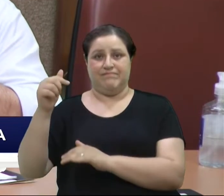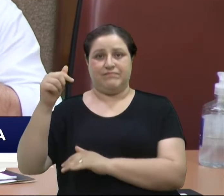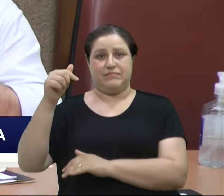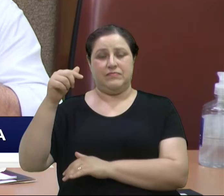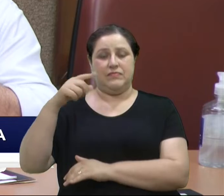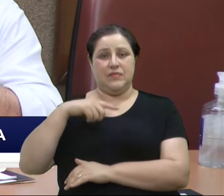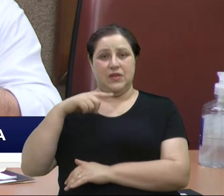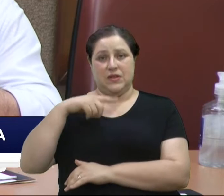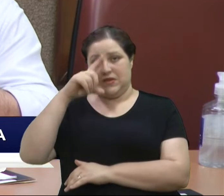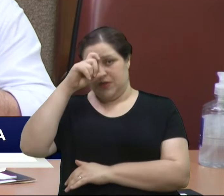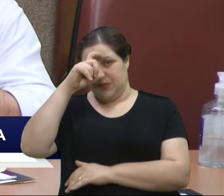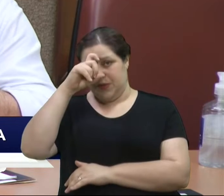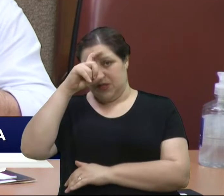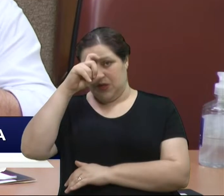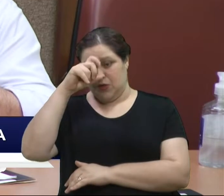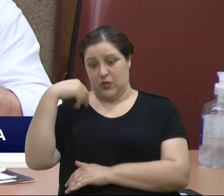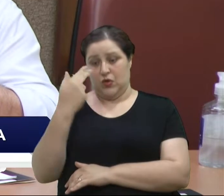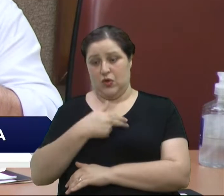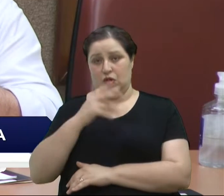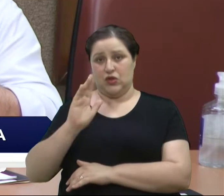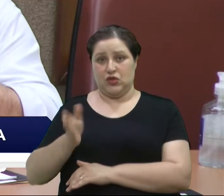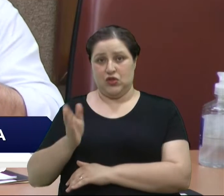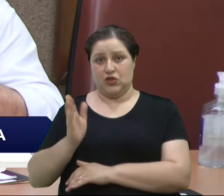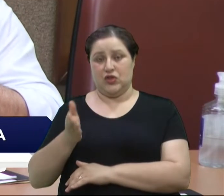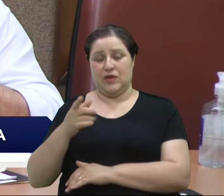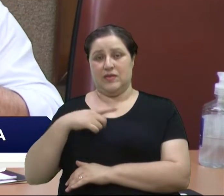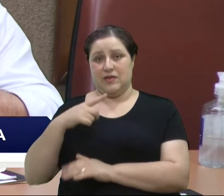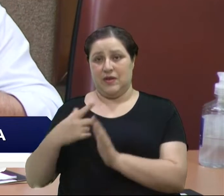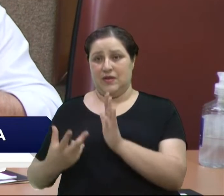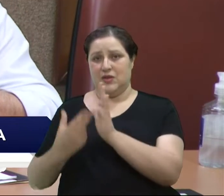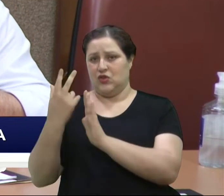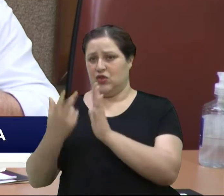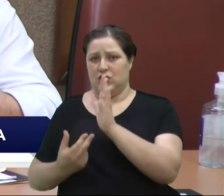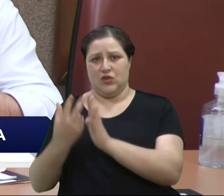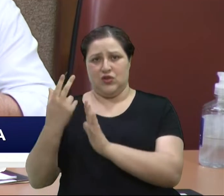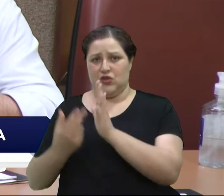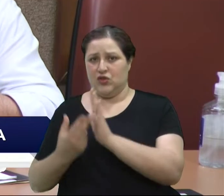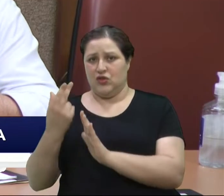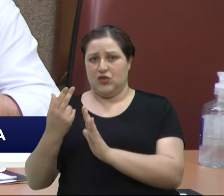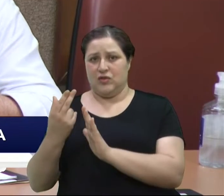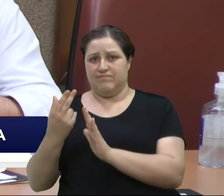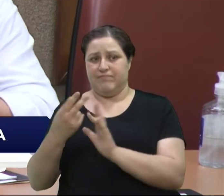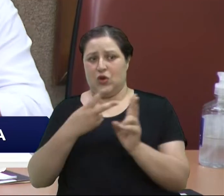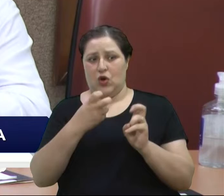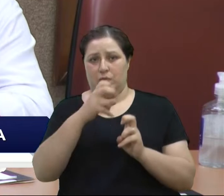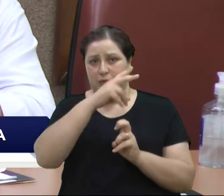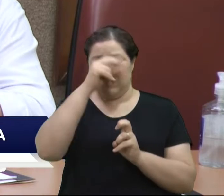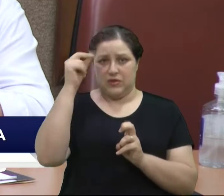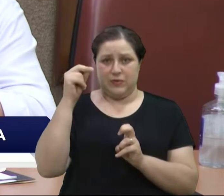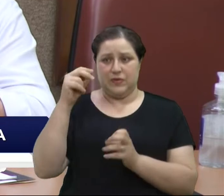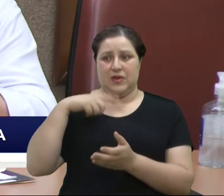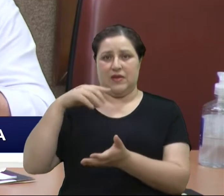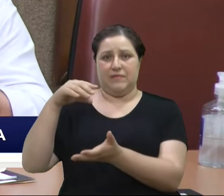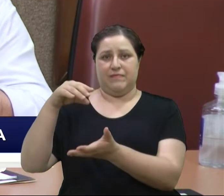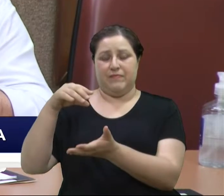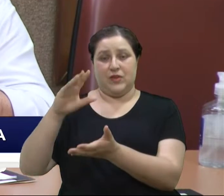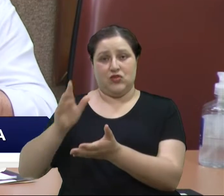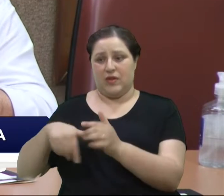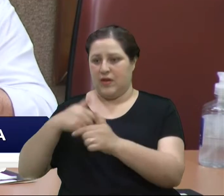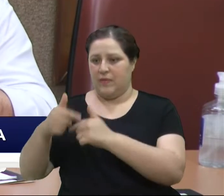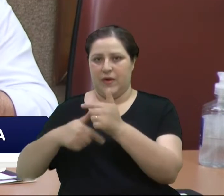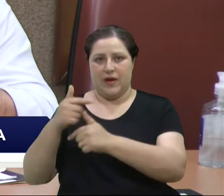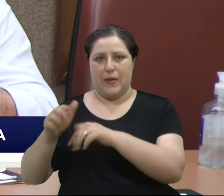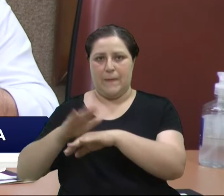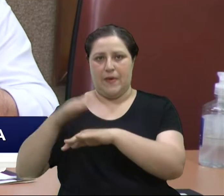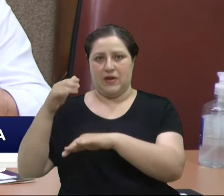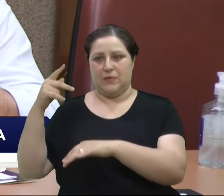centenário, com saldo positivo em meio a esse caos de cirurgia, me preocupa muito. E me preocupa